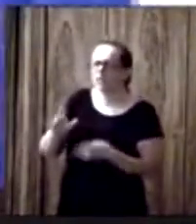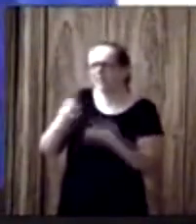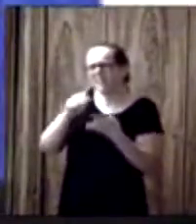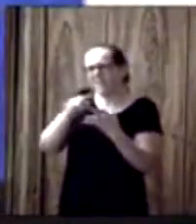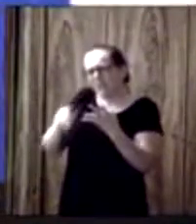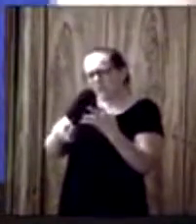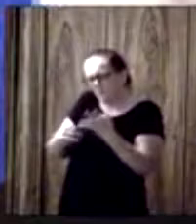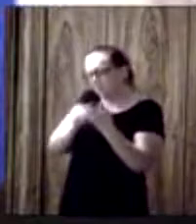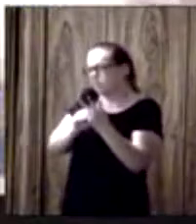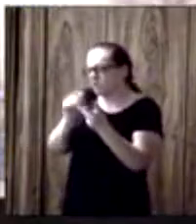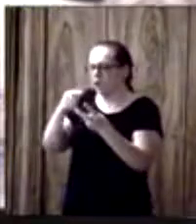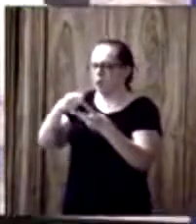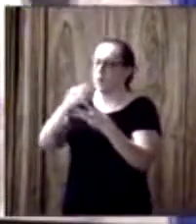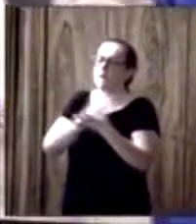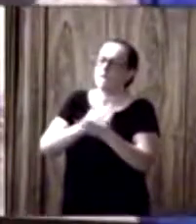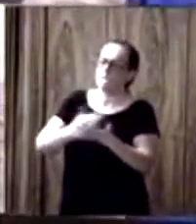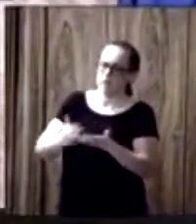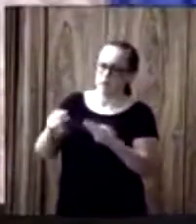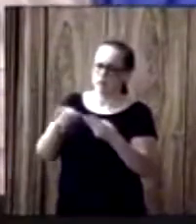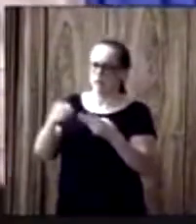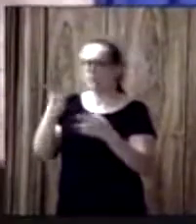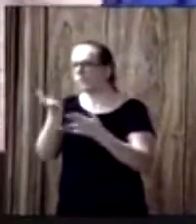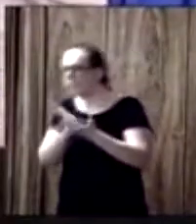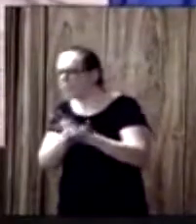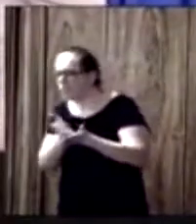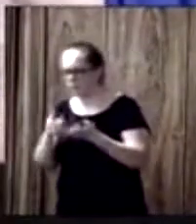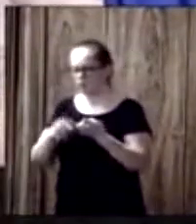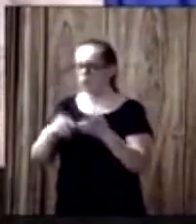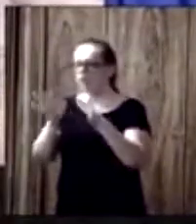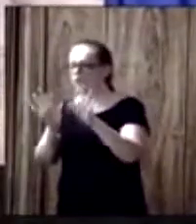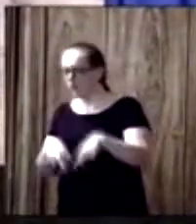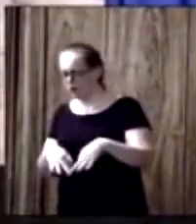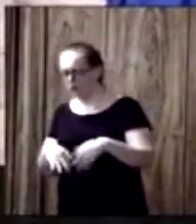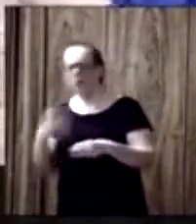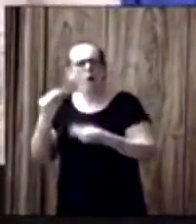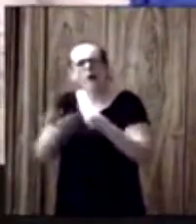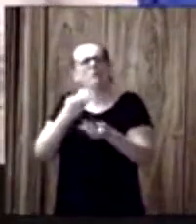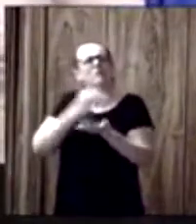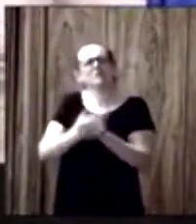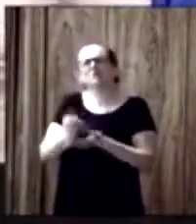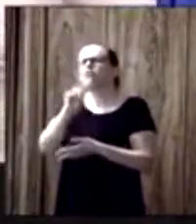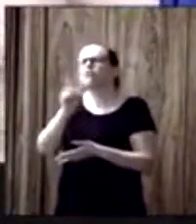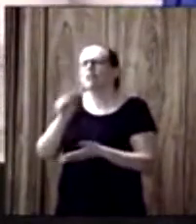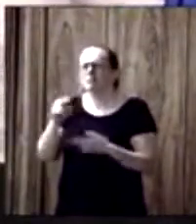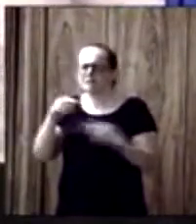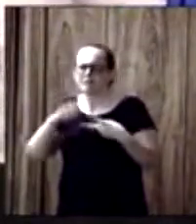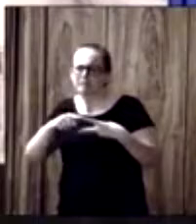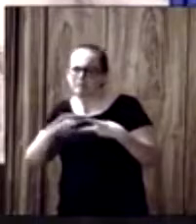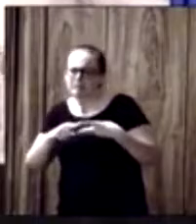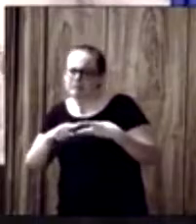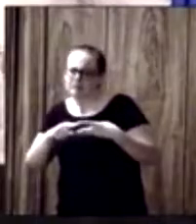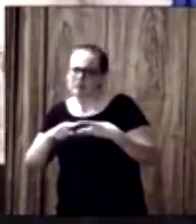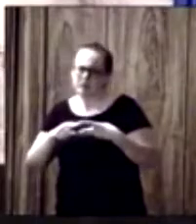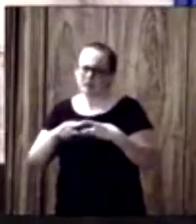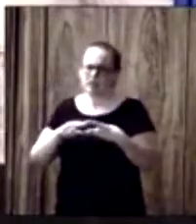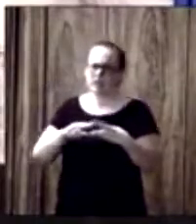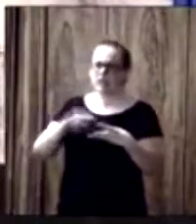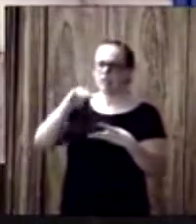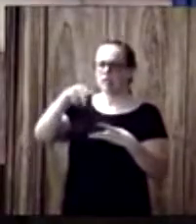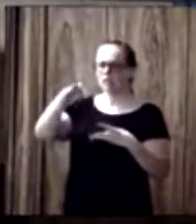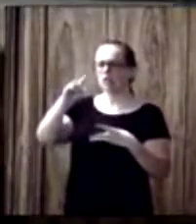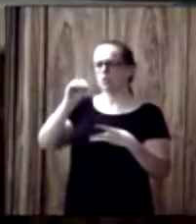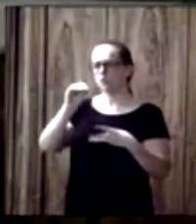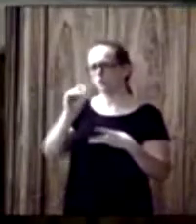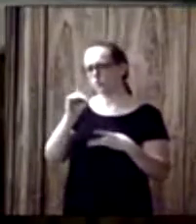três. O início, o meio e o fim. Como é que eu chamo especificamente o início da redação? Vocês podem me dizer?